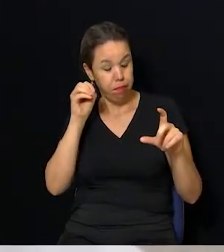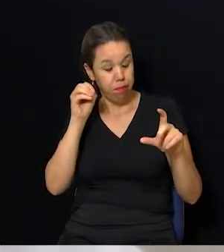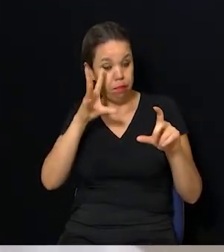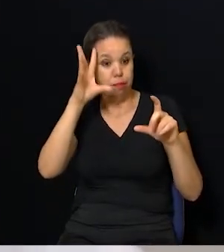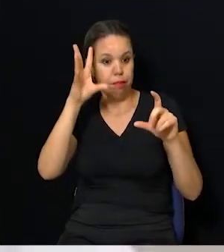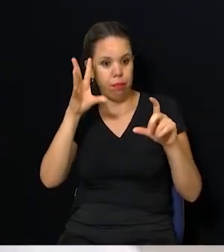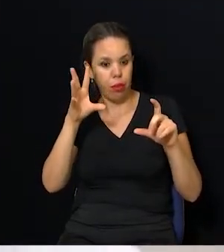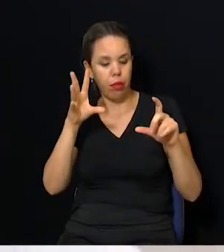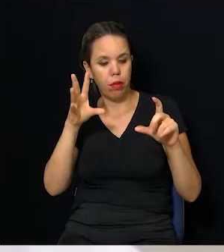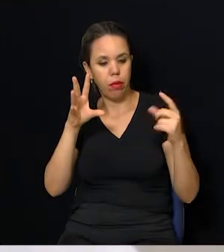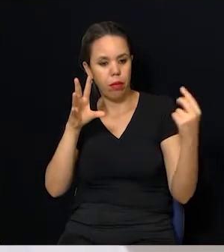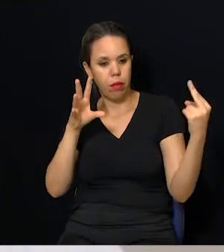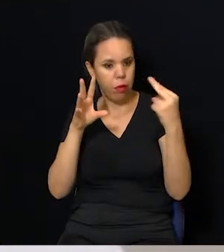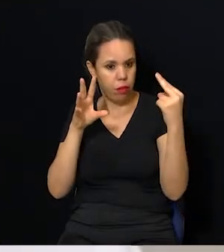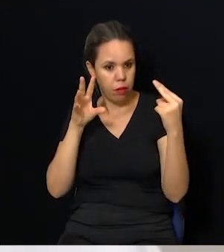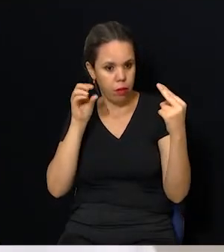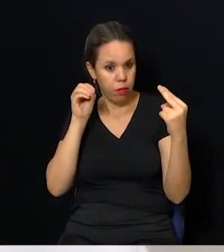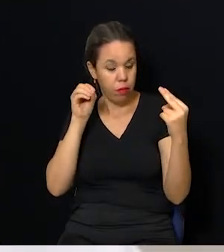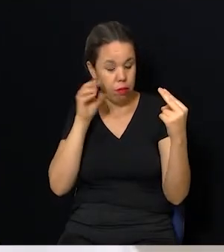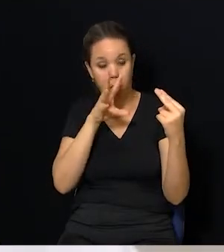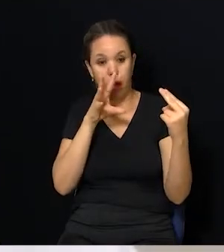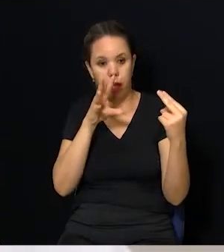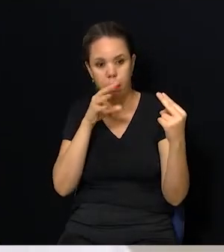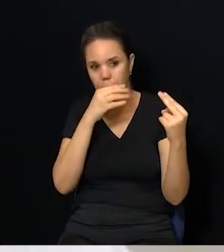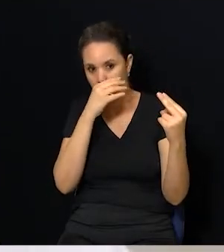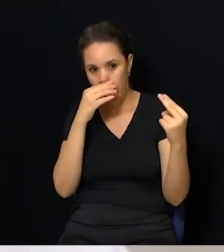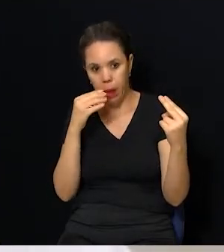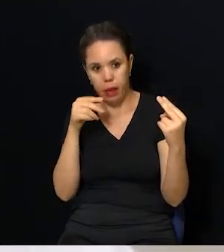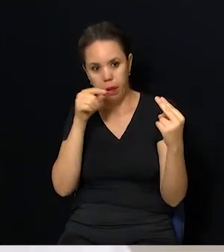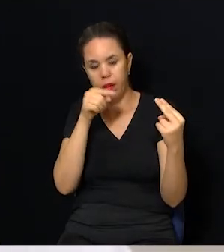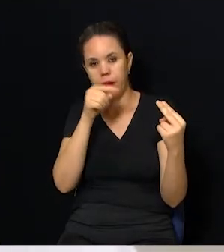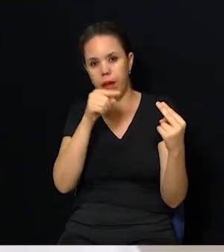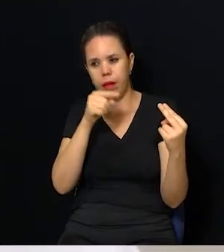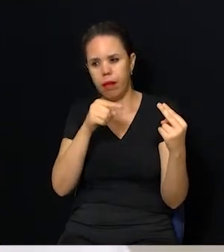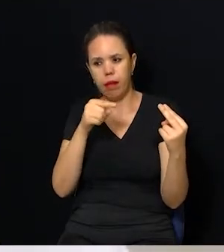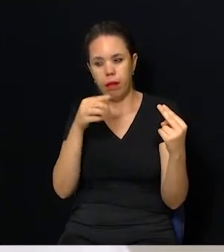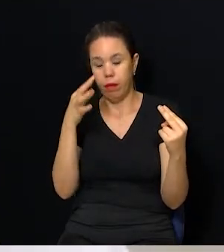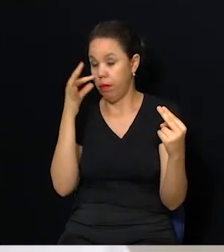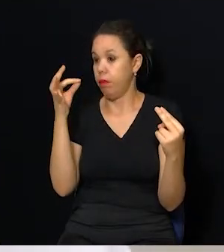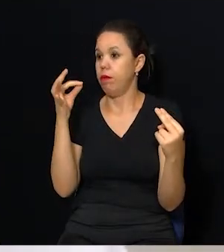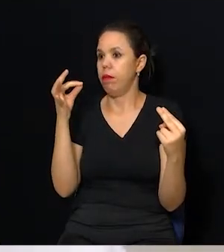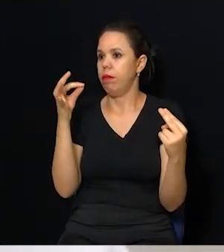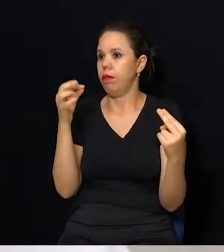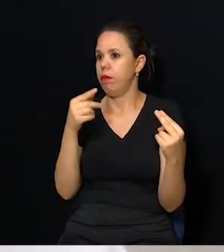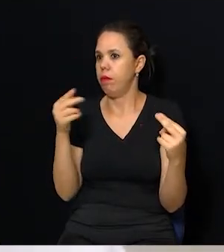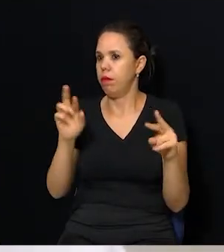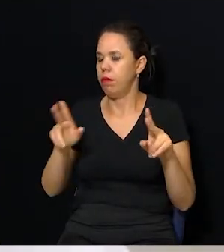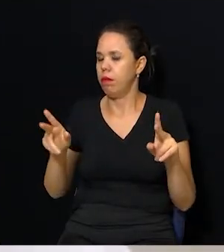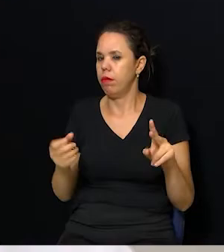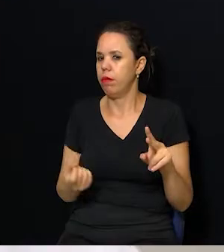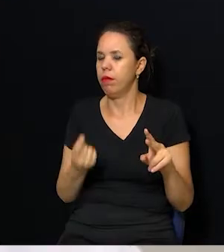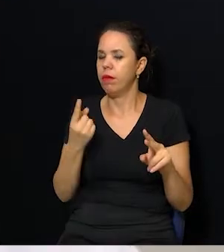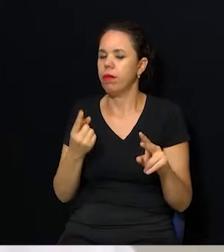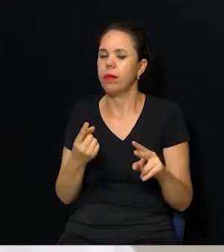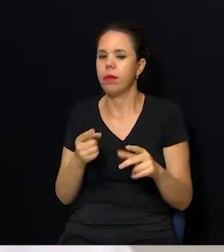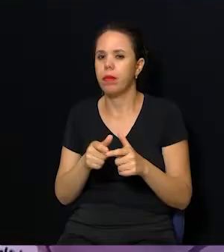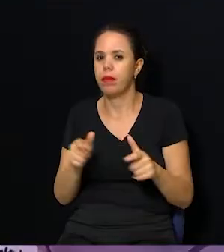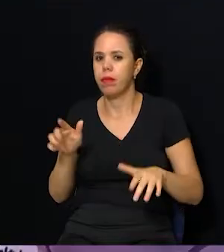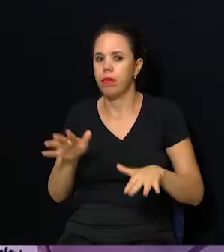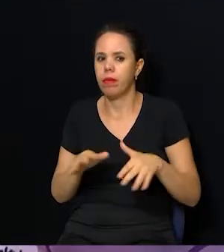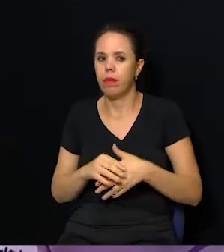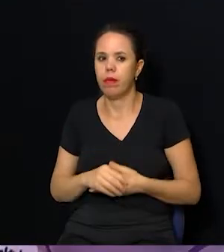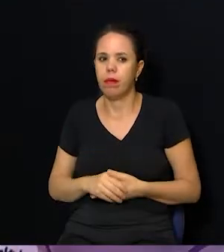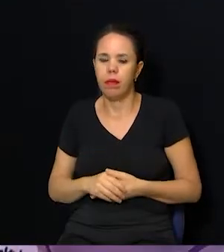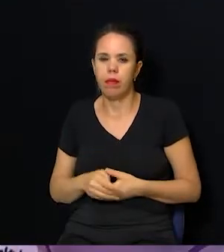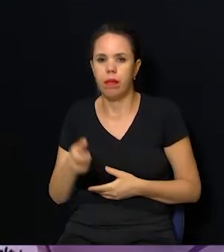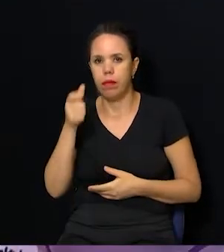dessa fotografia, você ilumina, ela é capaz, então, de chamar atenção para algo diferente. Na maioria das vezes,